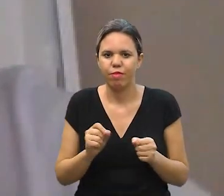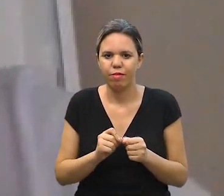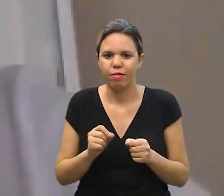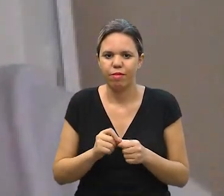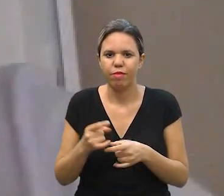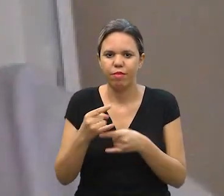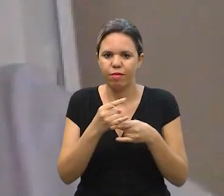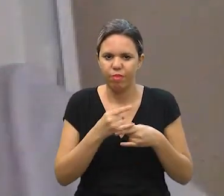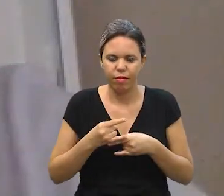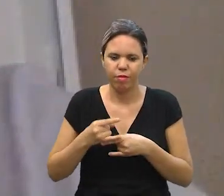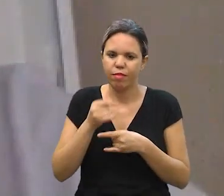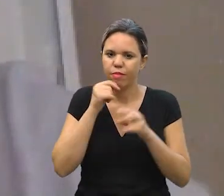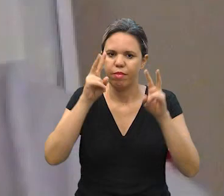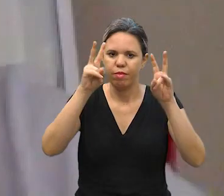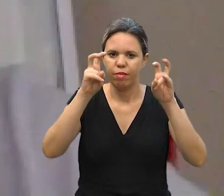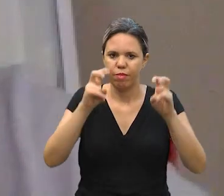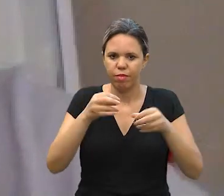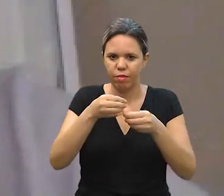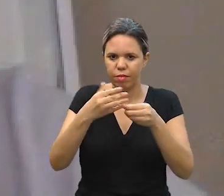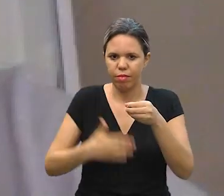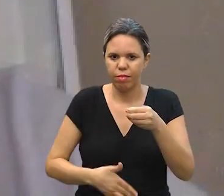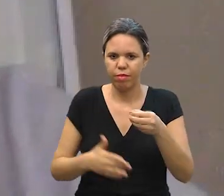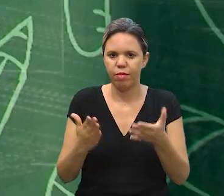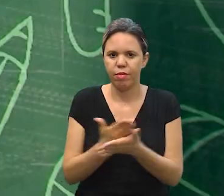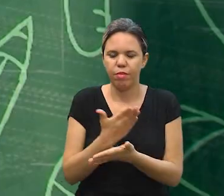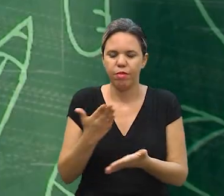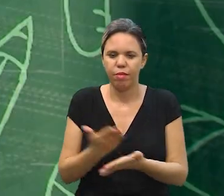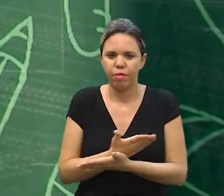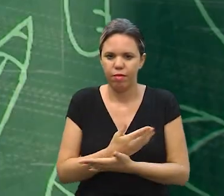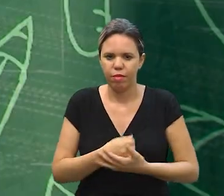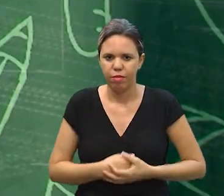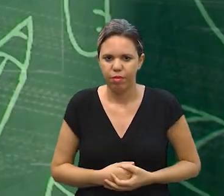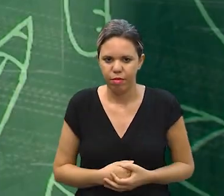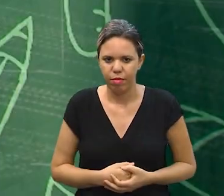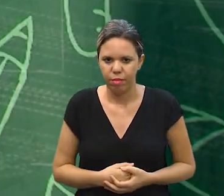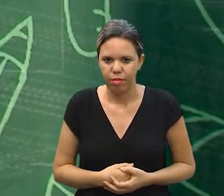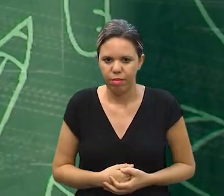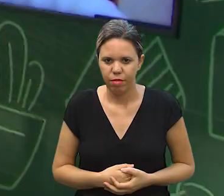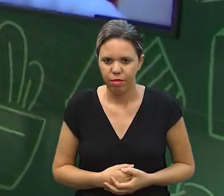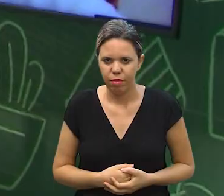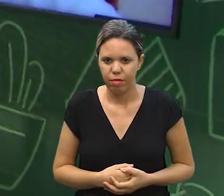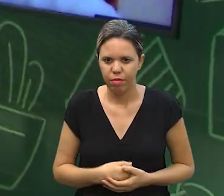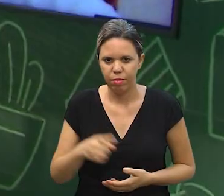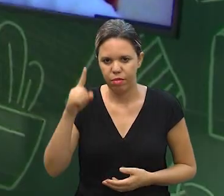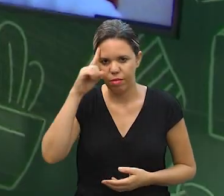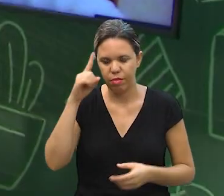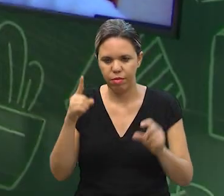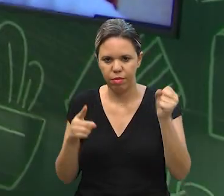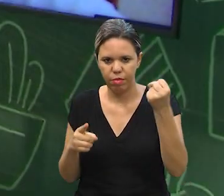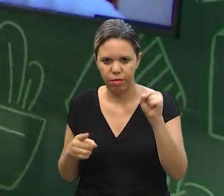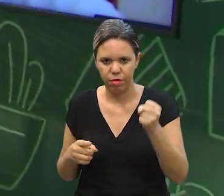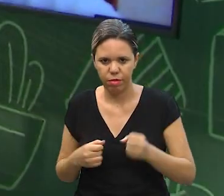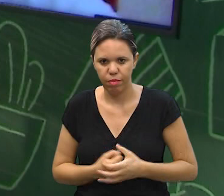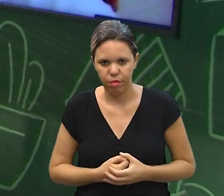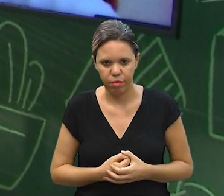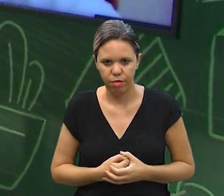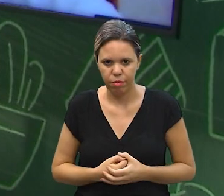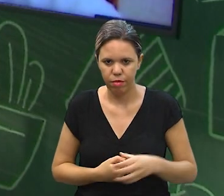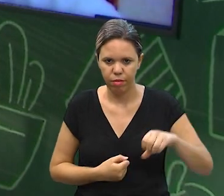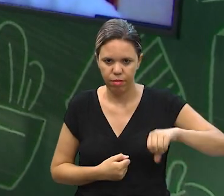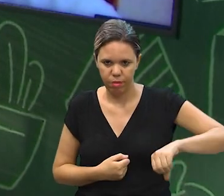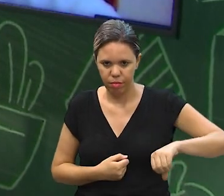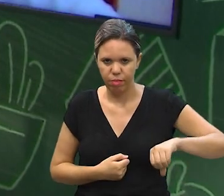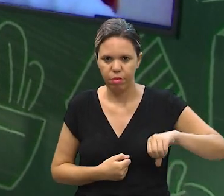um webinário sobre o conteúdo dos livros. Bacana. No dia 8